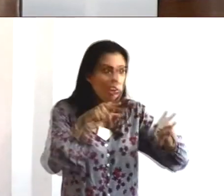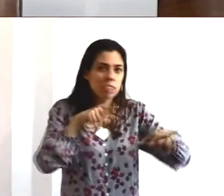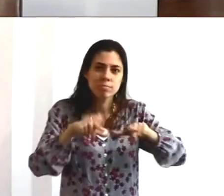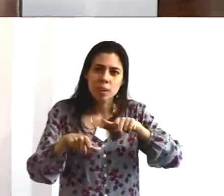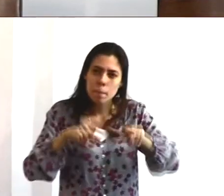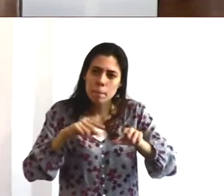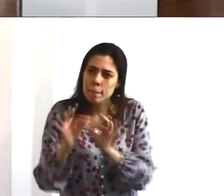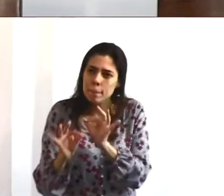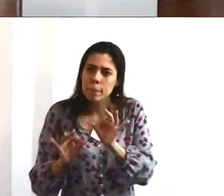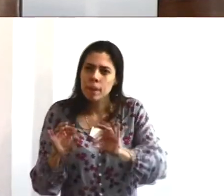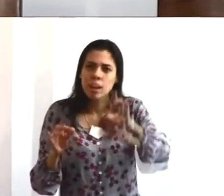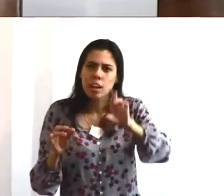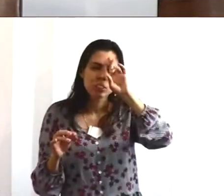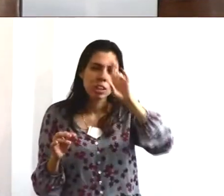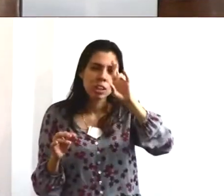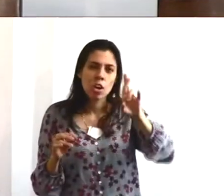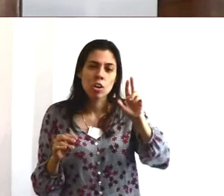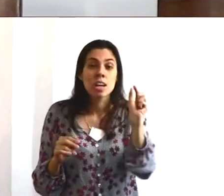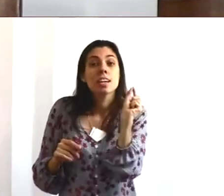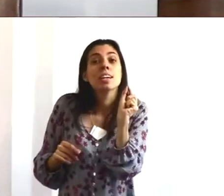terra. Quem é Ele?